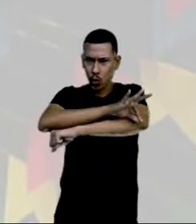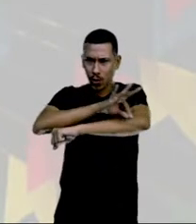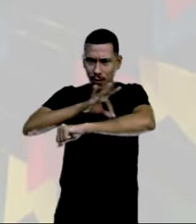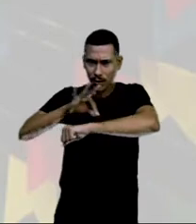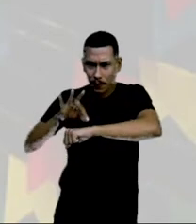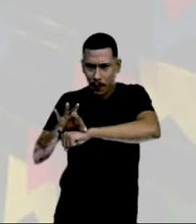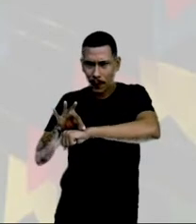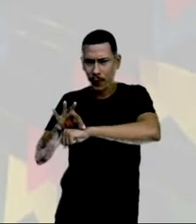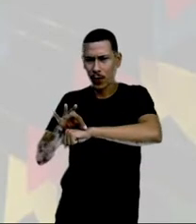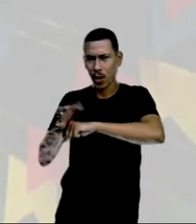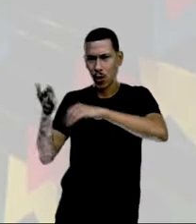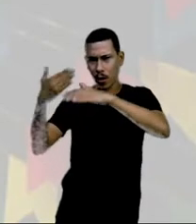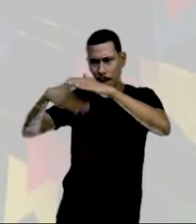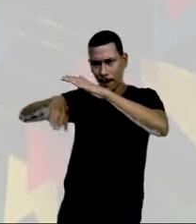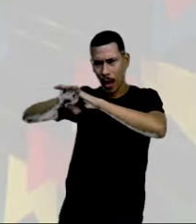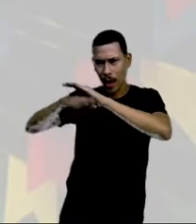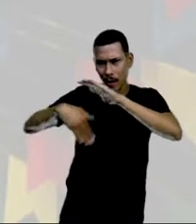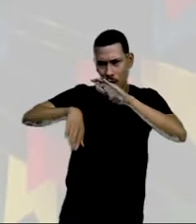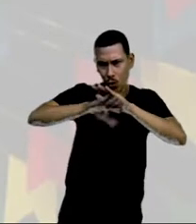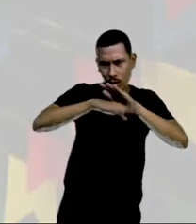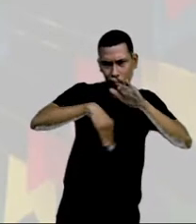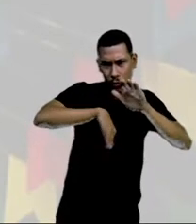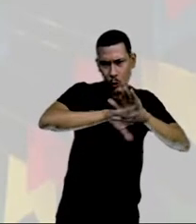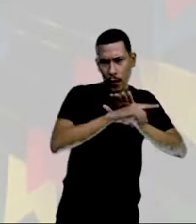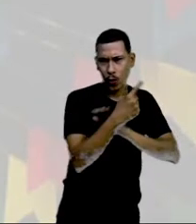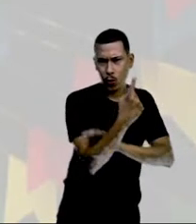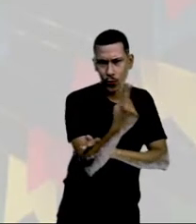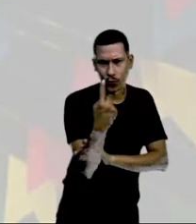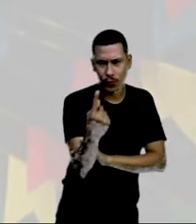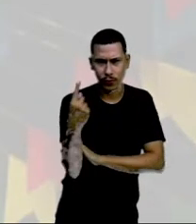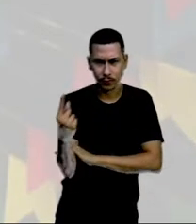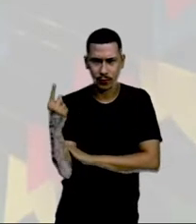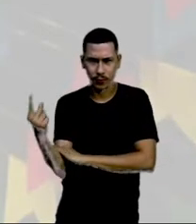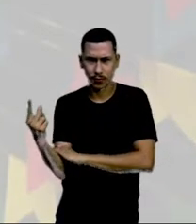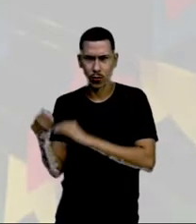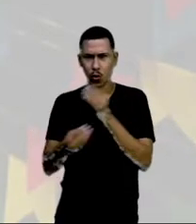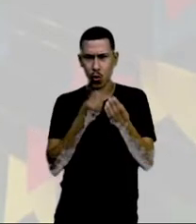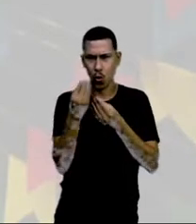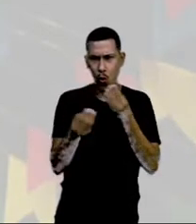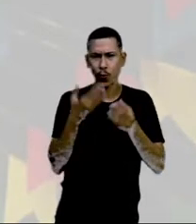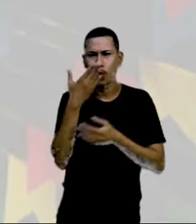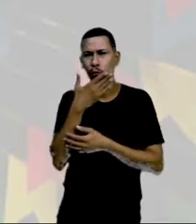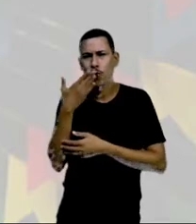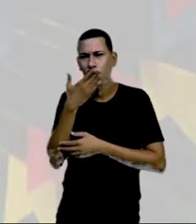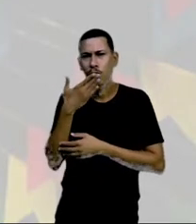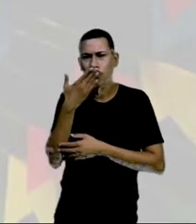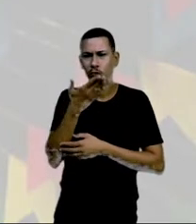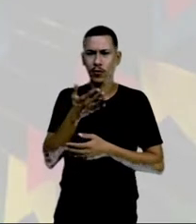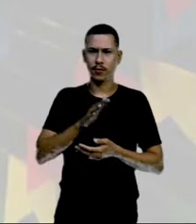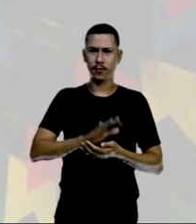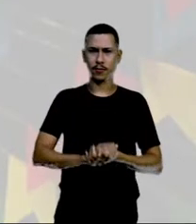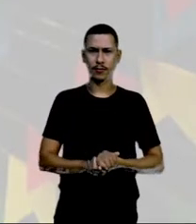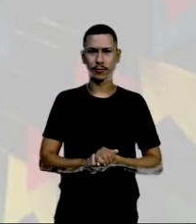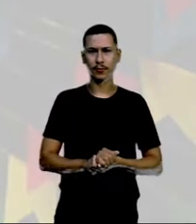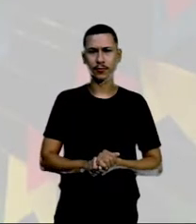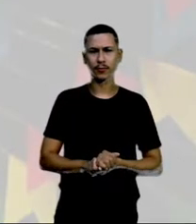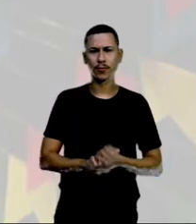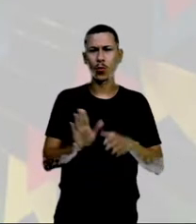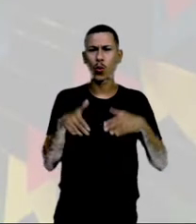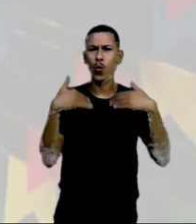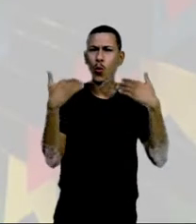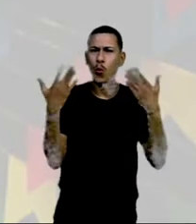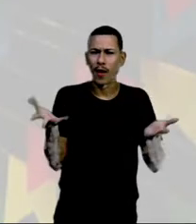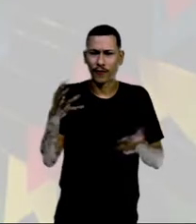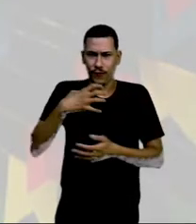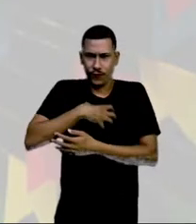do tamanho embalados individualmente, assim como os brigadeiros do exemplo passado, quais são os